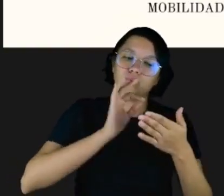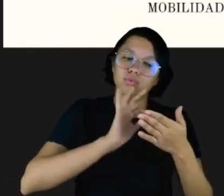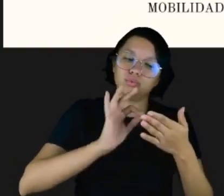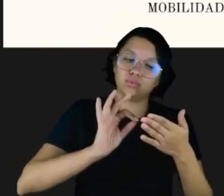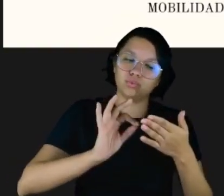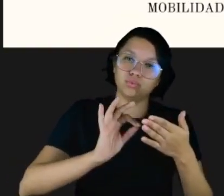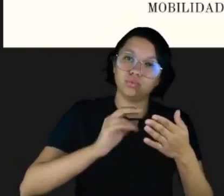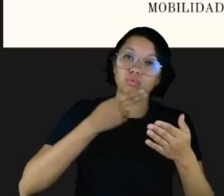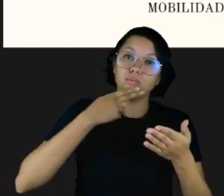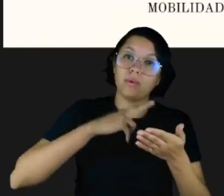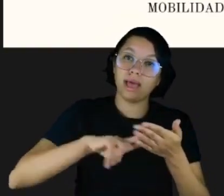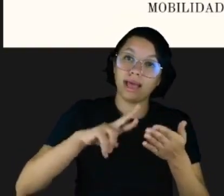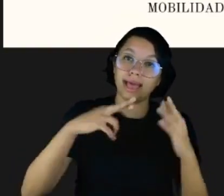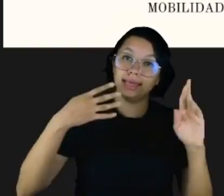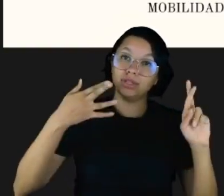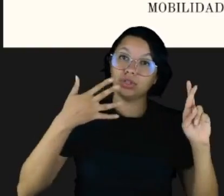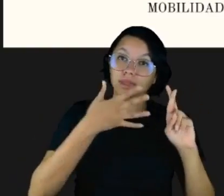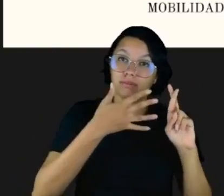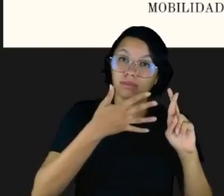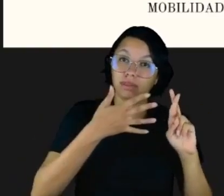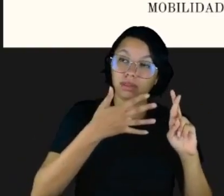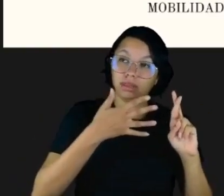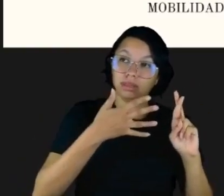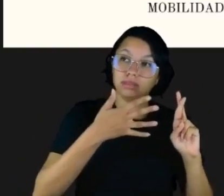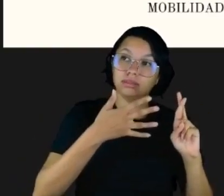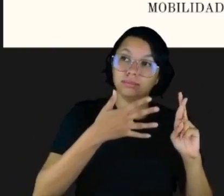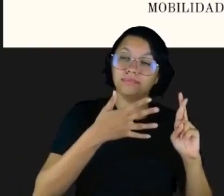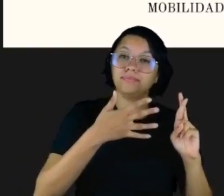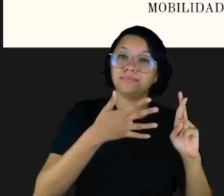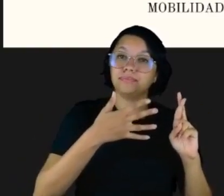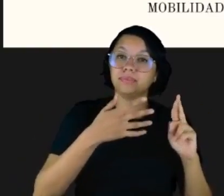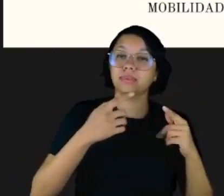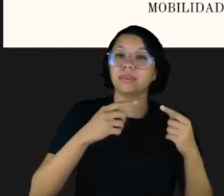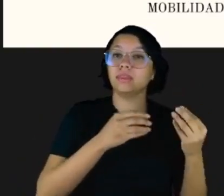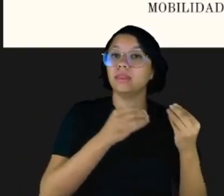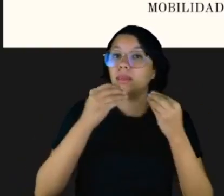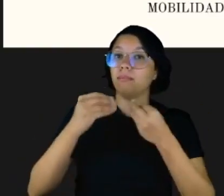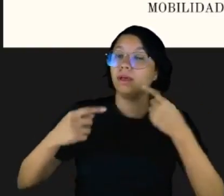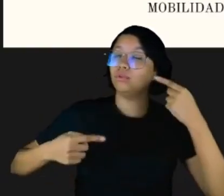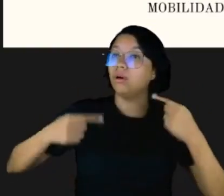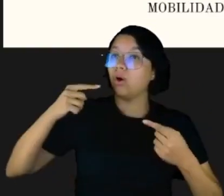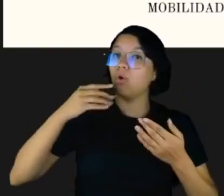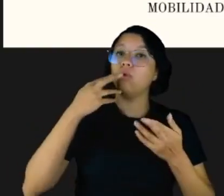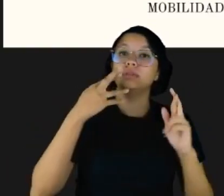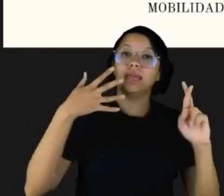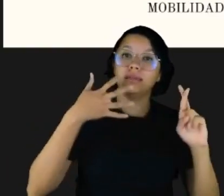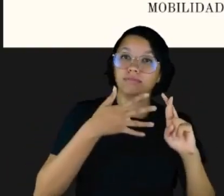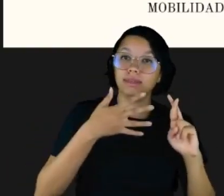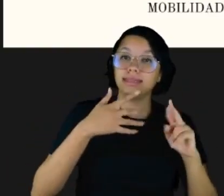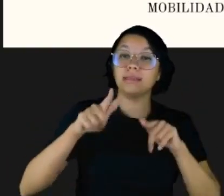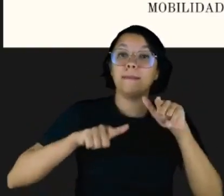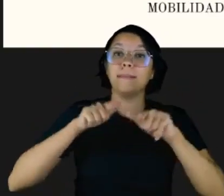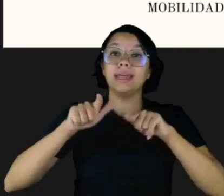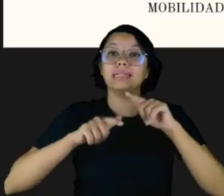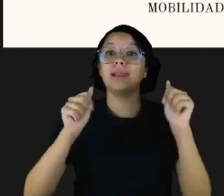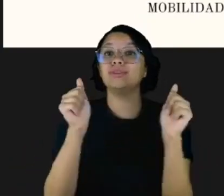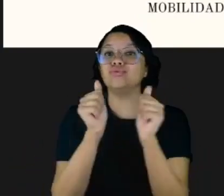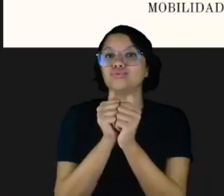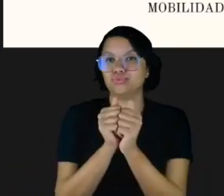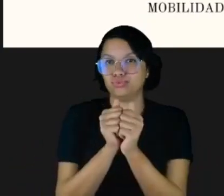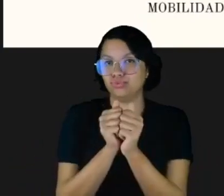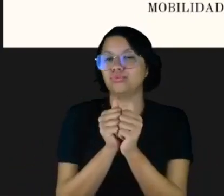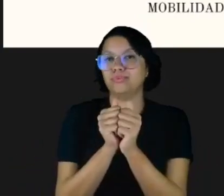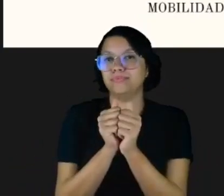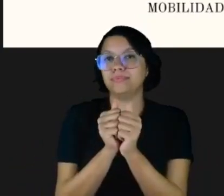de referência para o ginecologista, que manda uma contra-referência para o geriatra, para que eles trabalhem juntos,